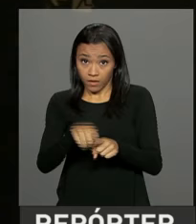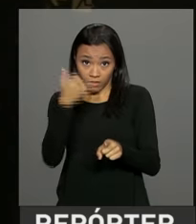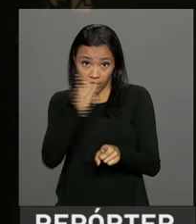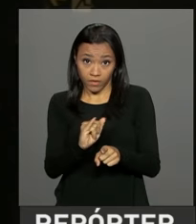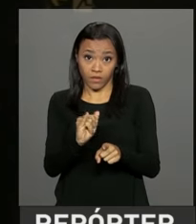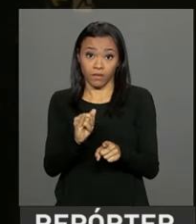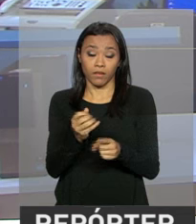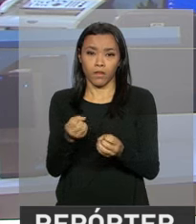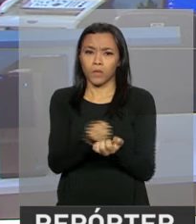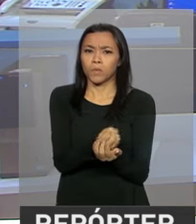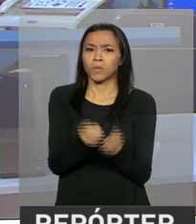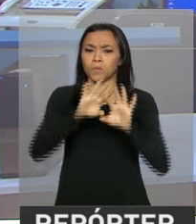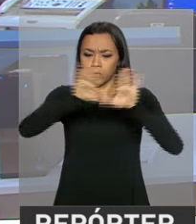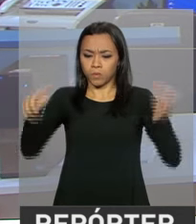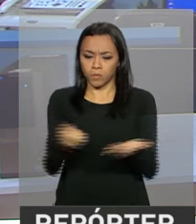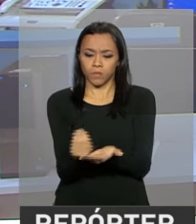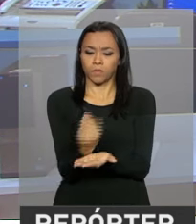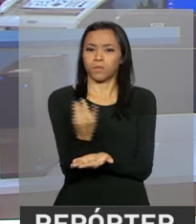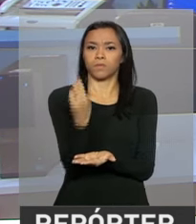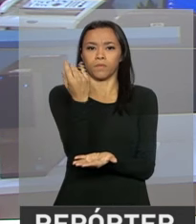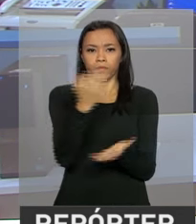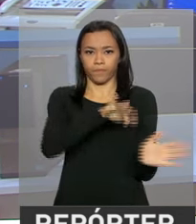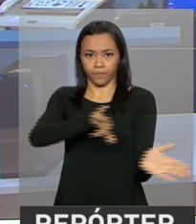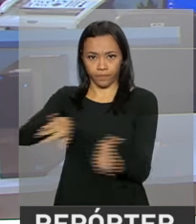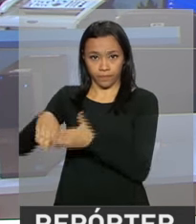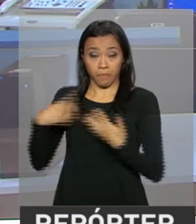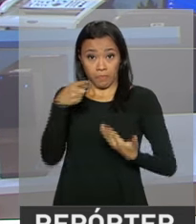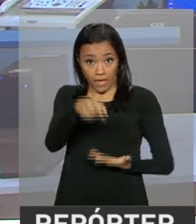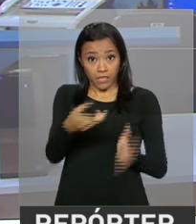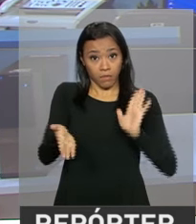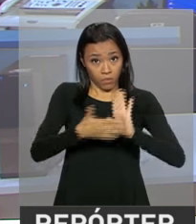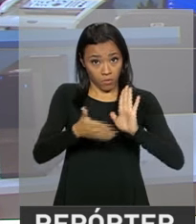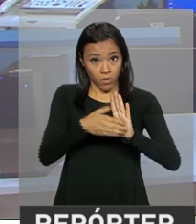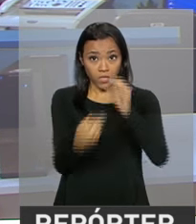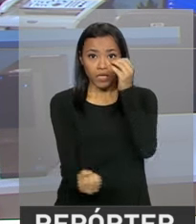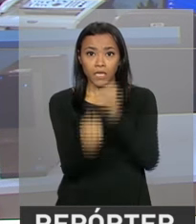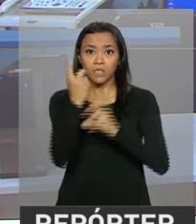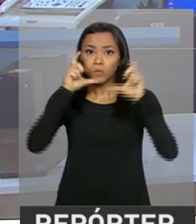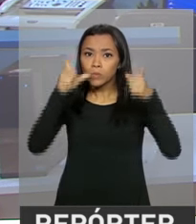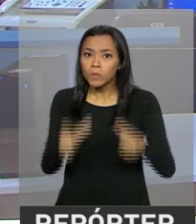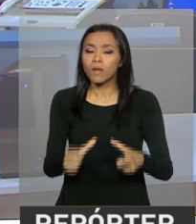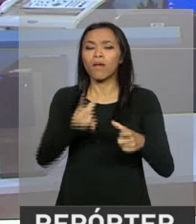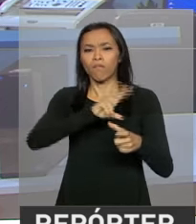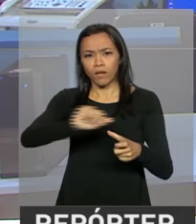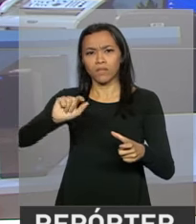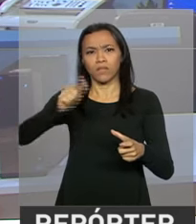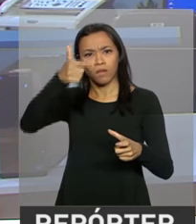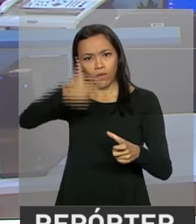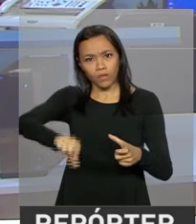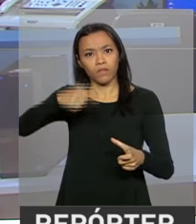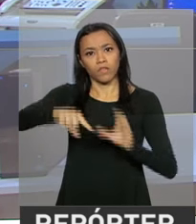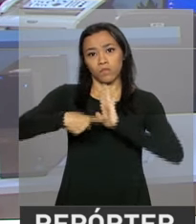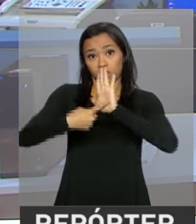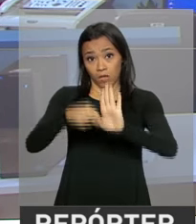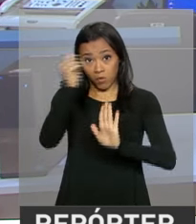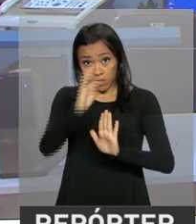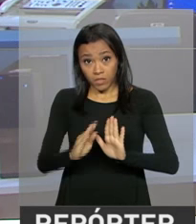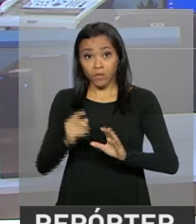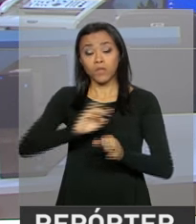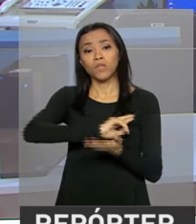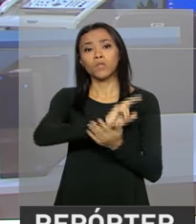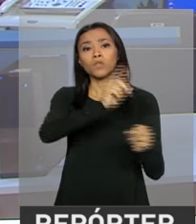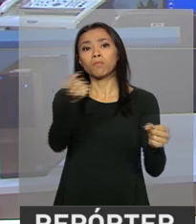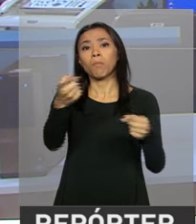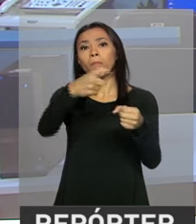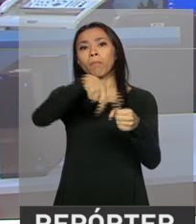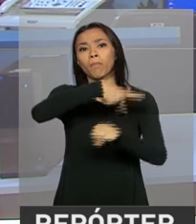efeito estu a versão atualizada da proposta de criação do Santuário será reapresentada pelo Brasil e pelos países parceiros na